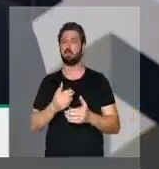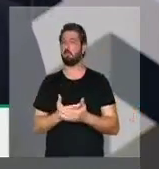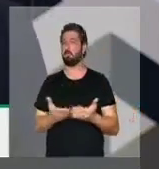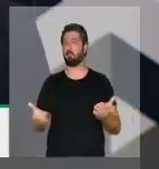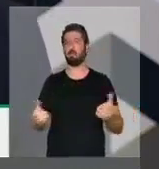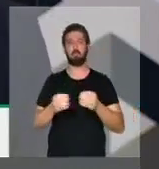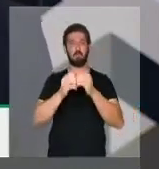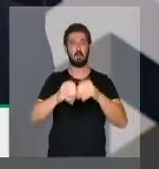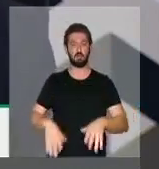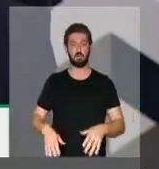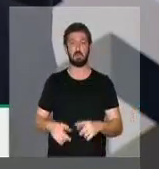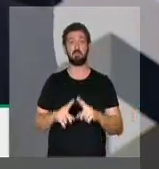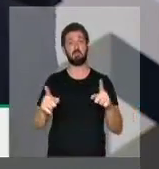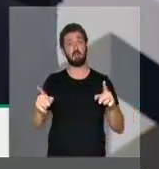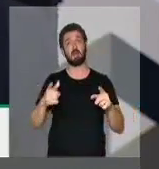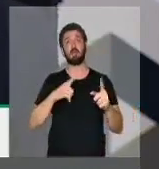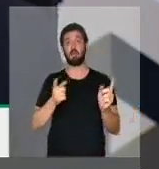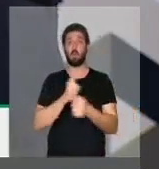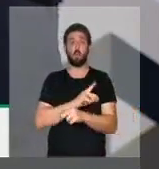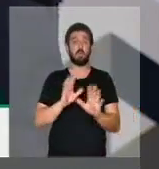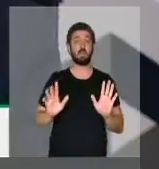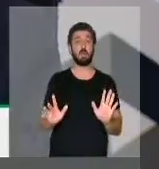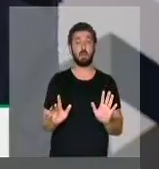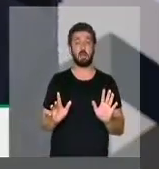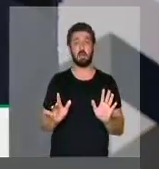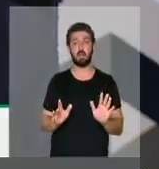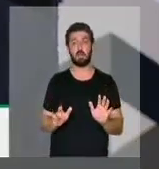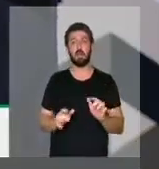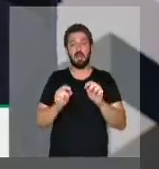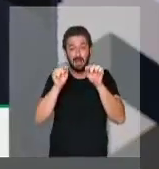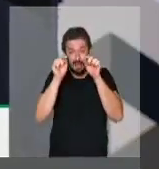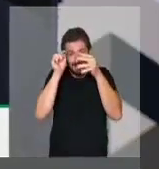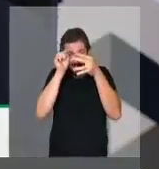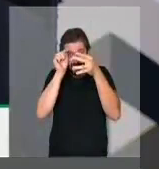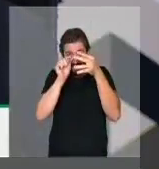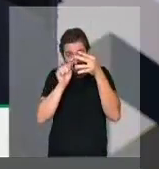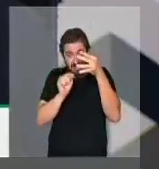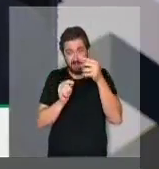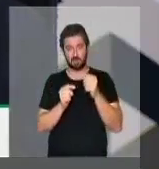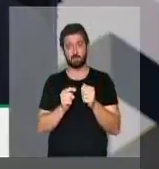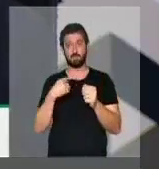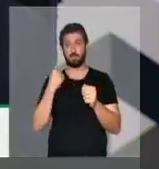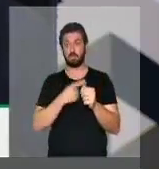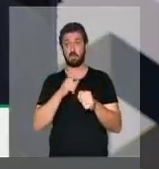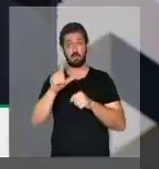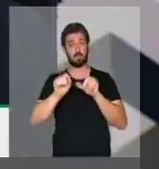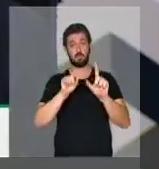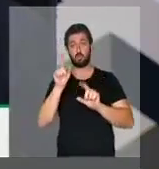serviço público, mas há também o contrário. E nesses pontos,